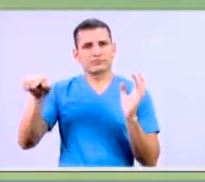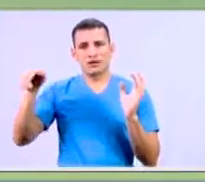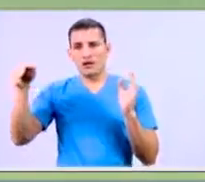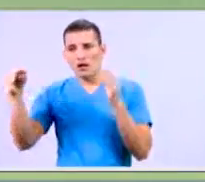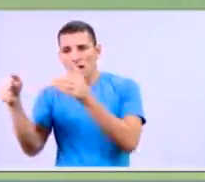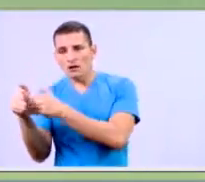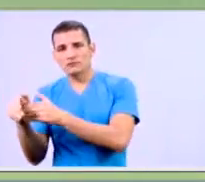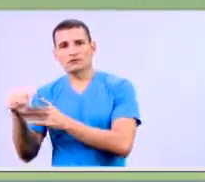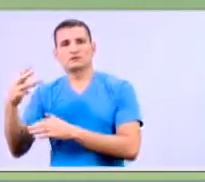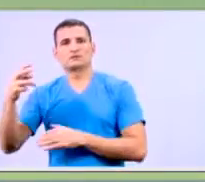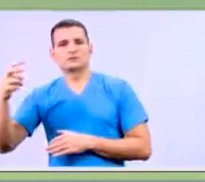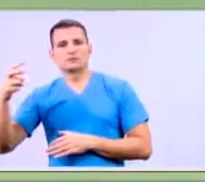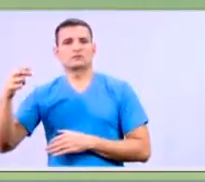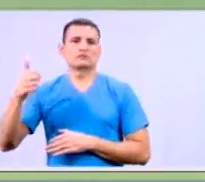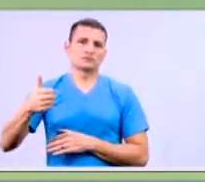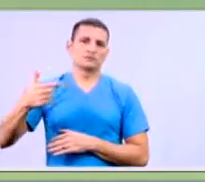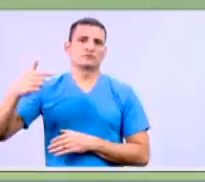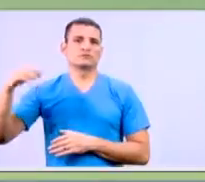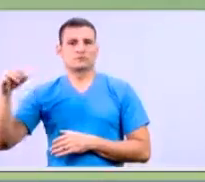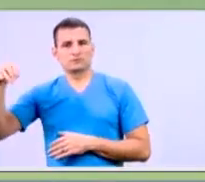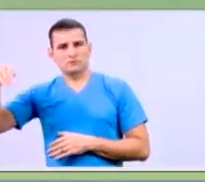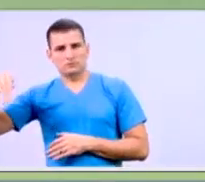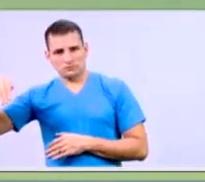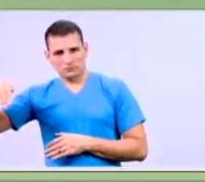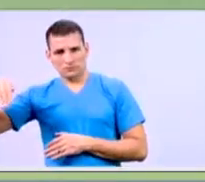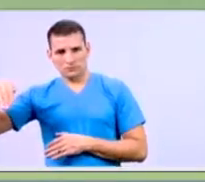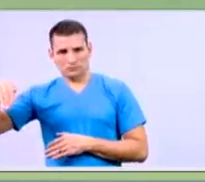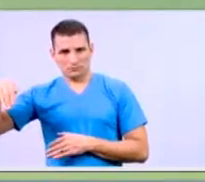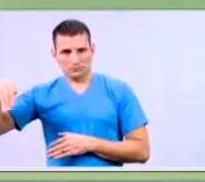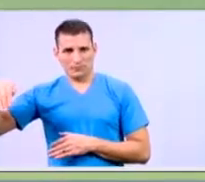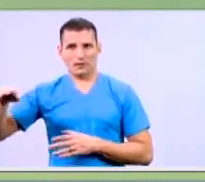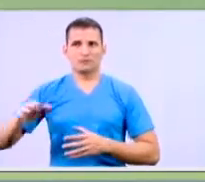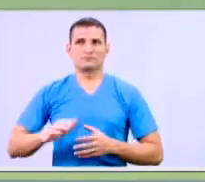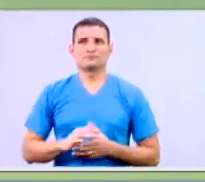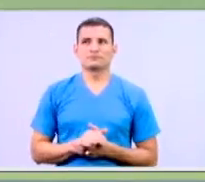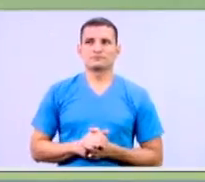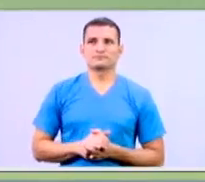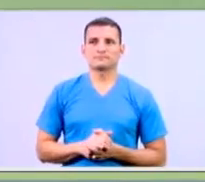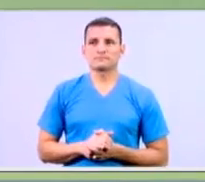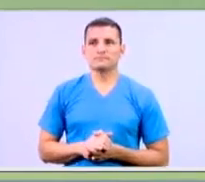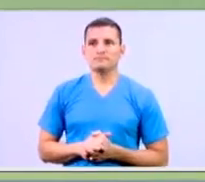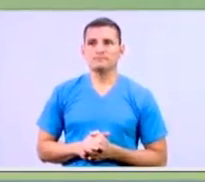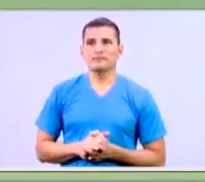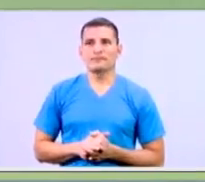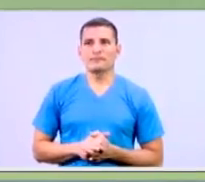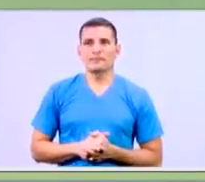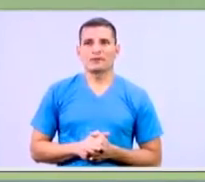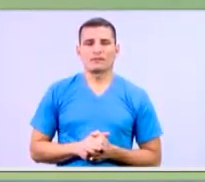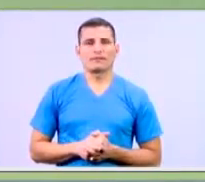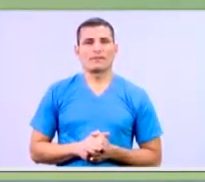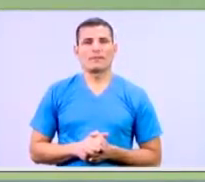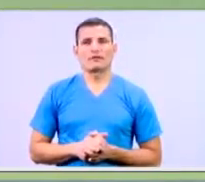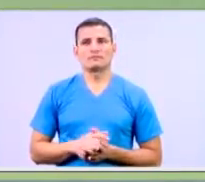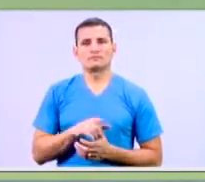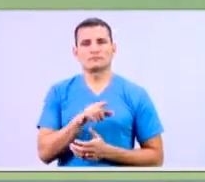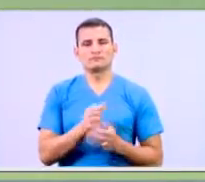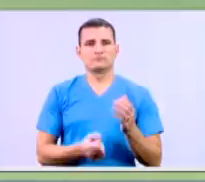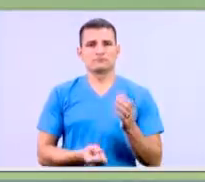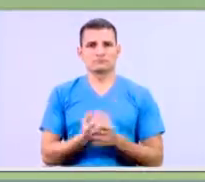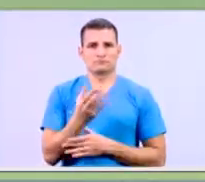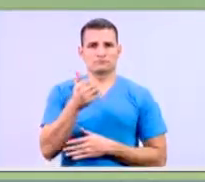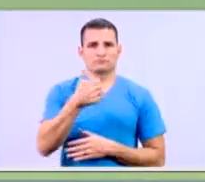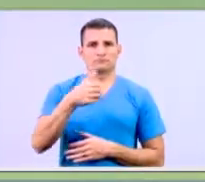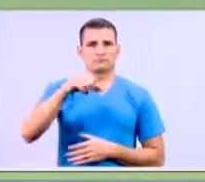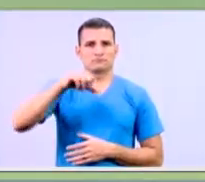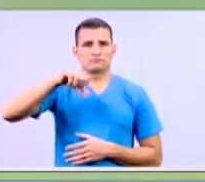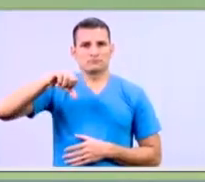metros quando a gente está falando de redes indoor e outdoor, respectivamente. Ele foi fundado em